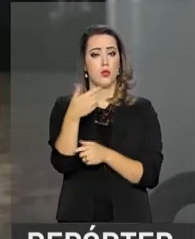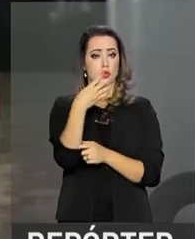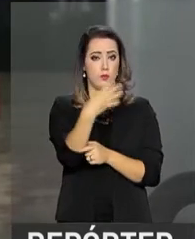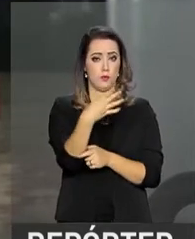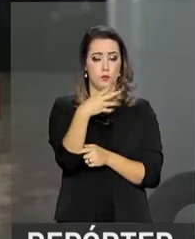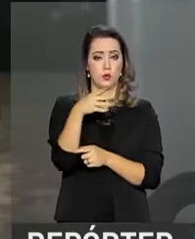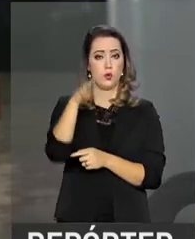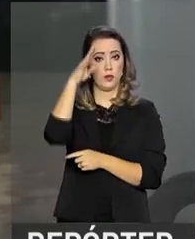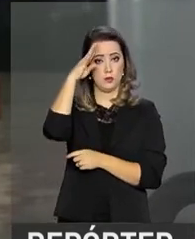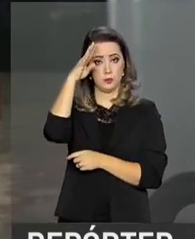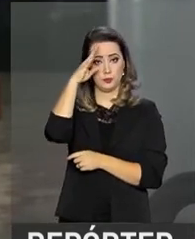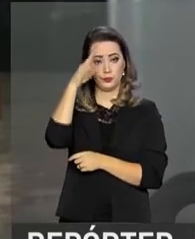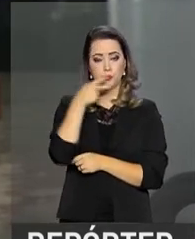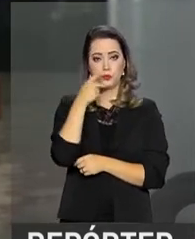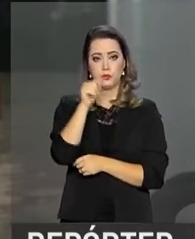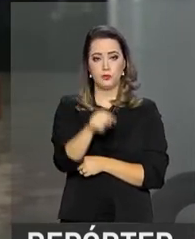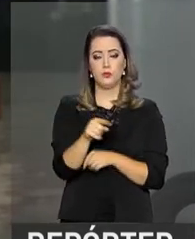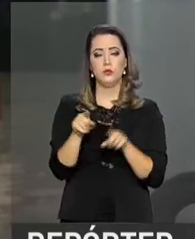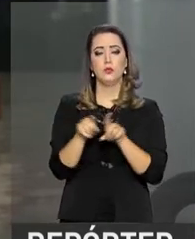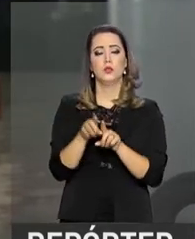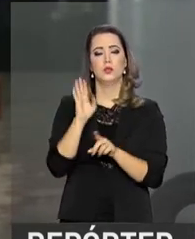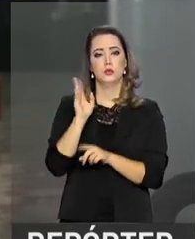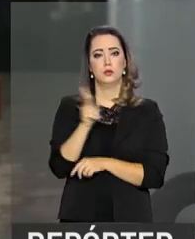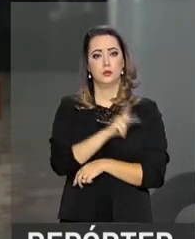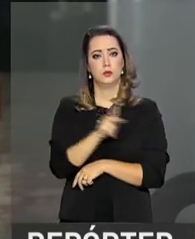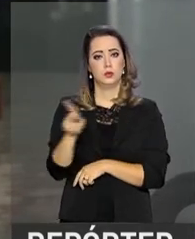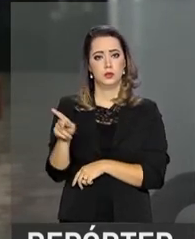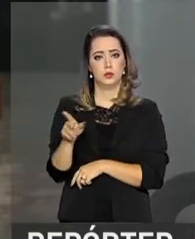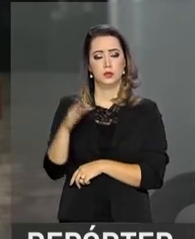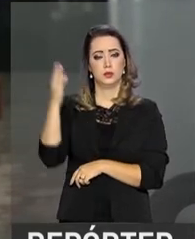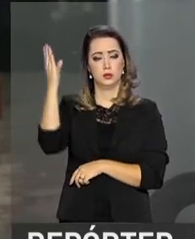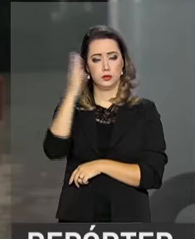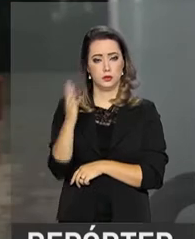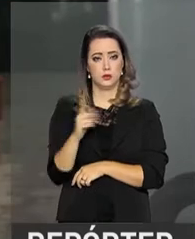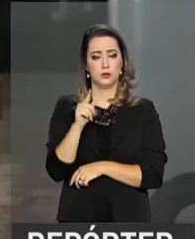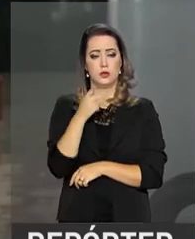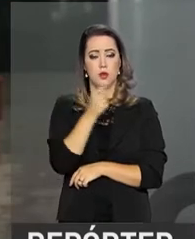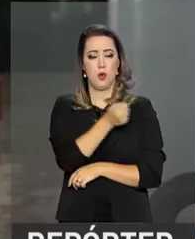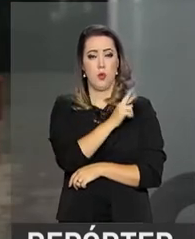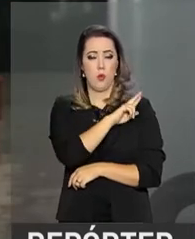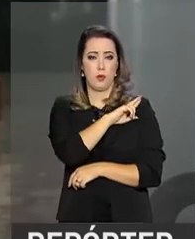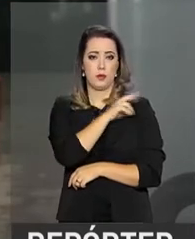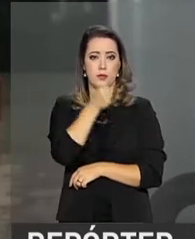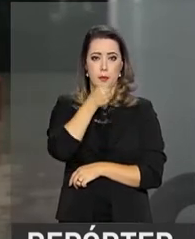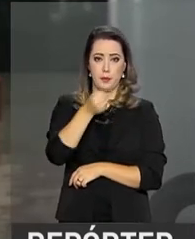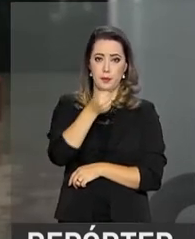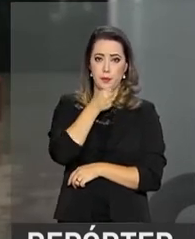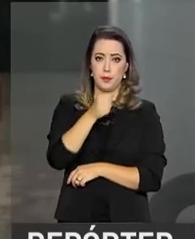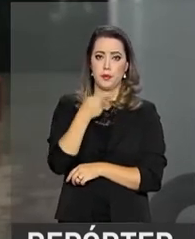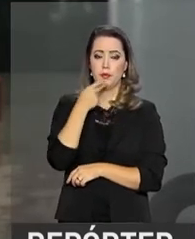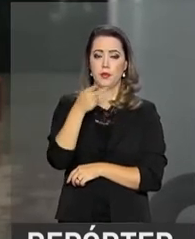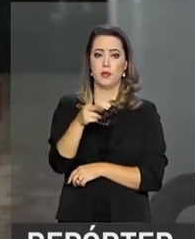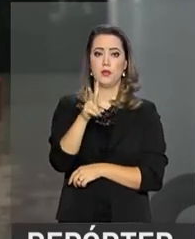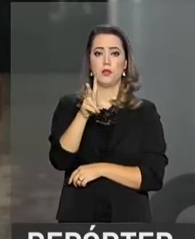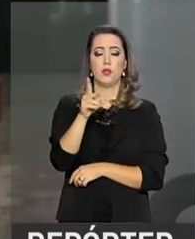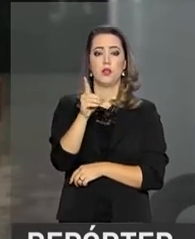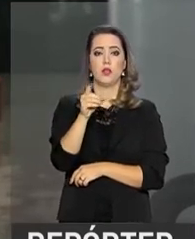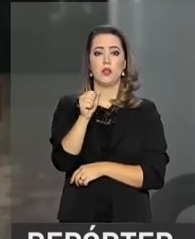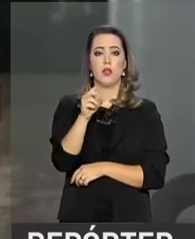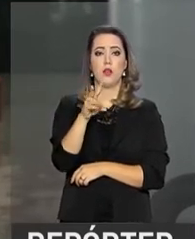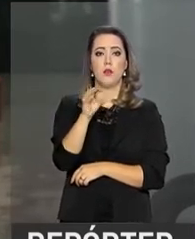quarta feira e segundo o porta-voz da presidência da república alexandre parole temer vai levar a dar voz a